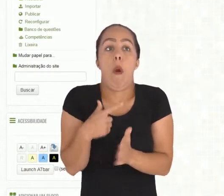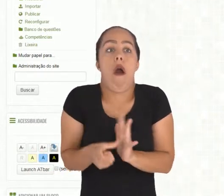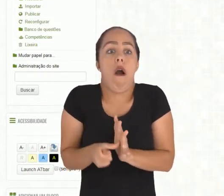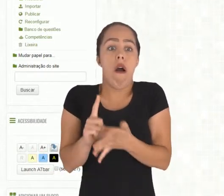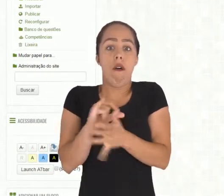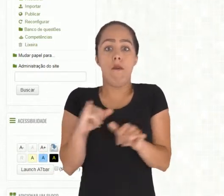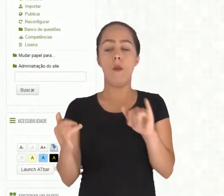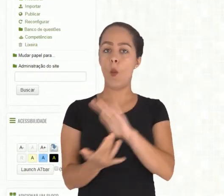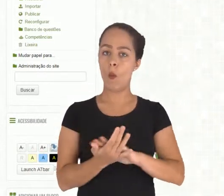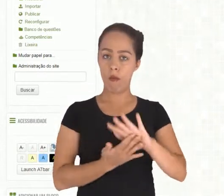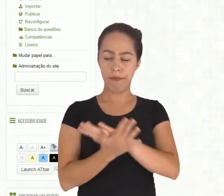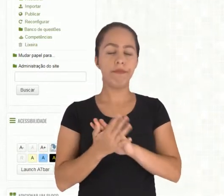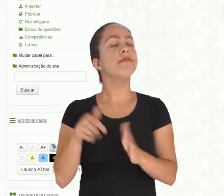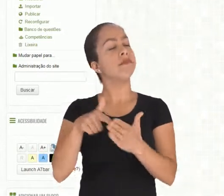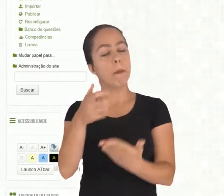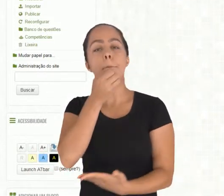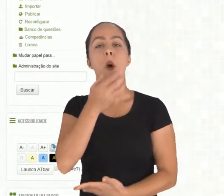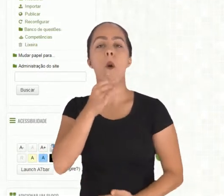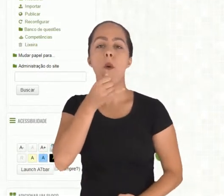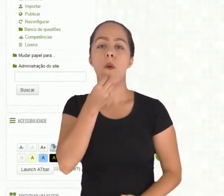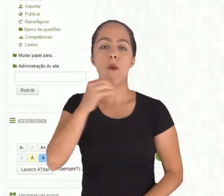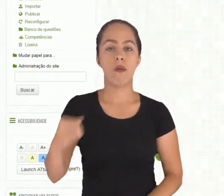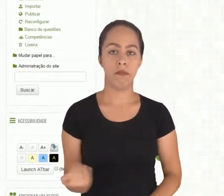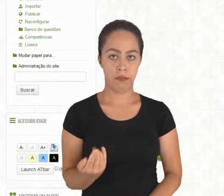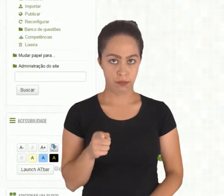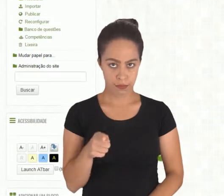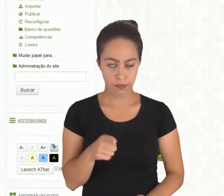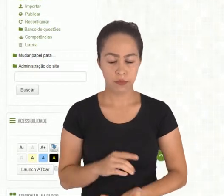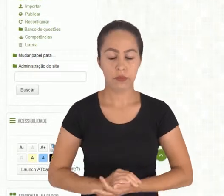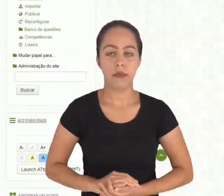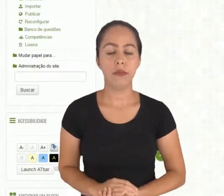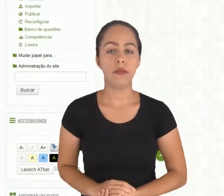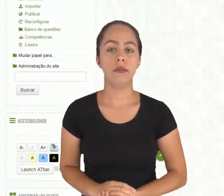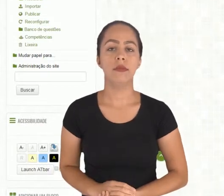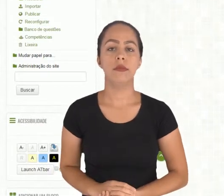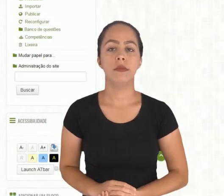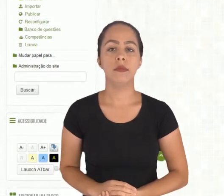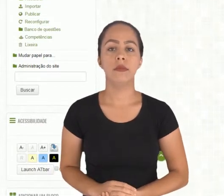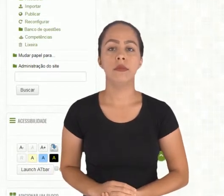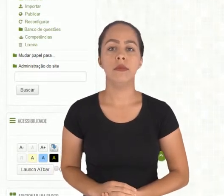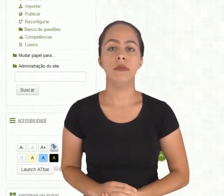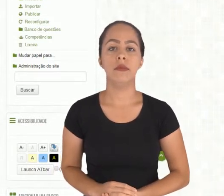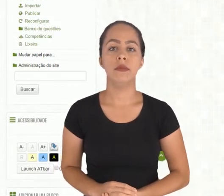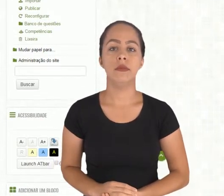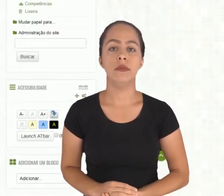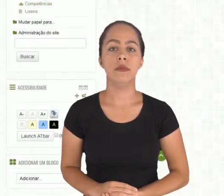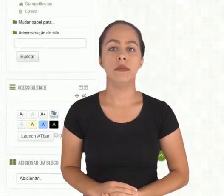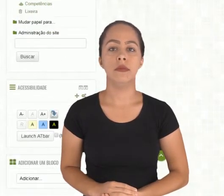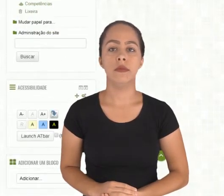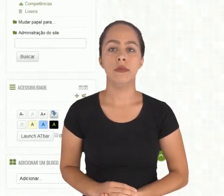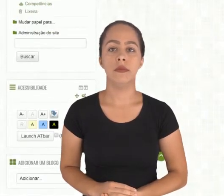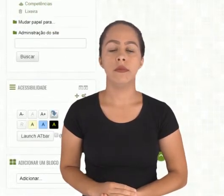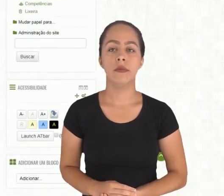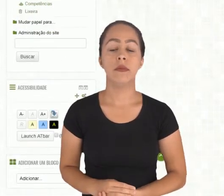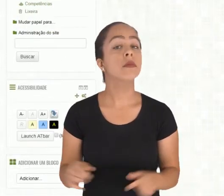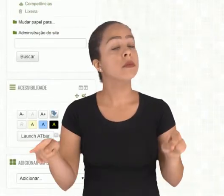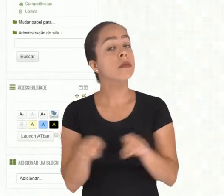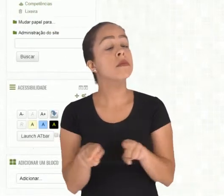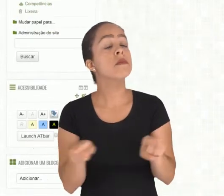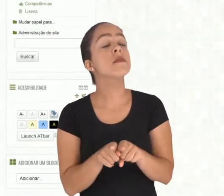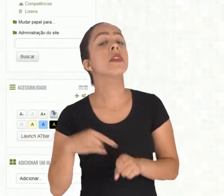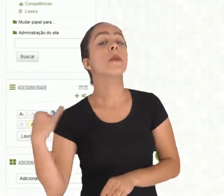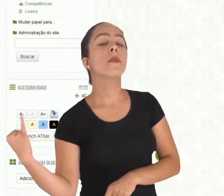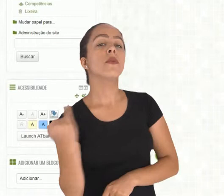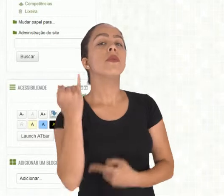avisou os alunos com antecedência bom a outra parte importante aqui é a parte de configuração dos